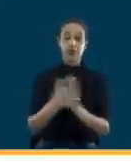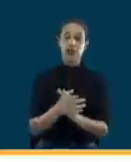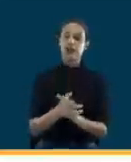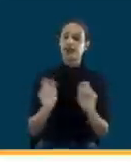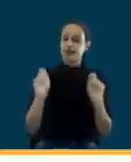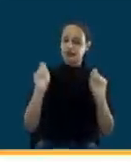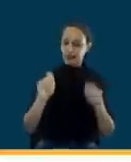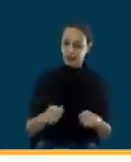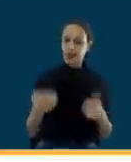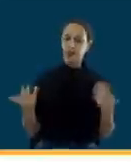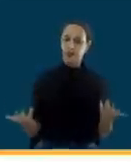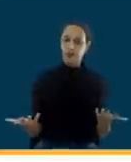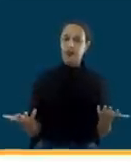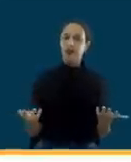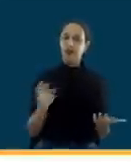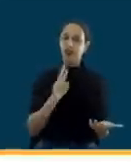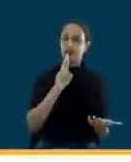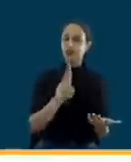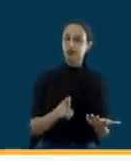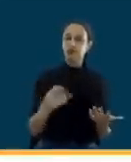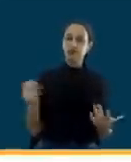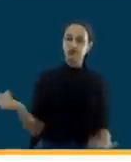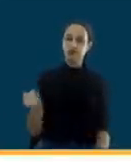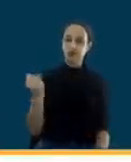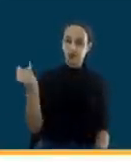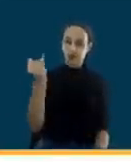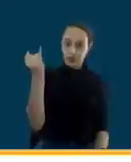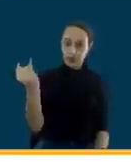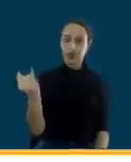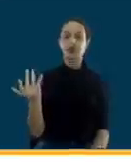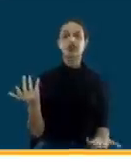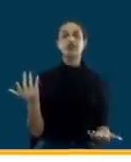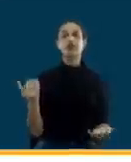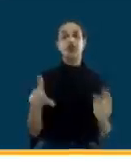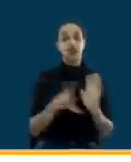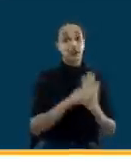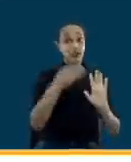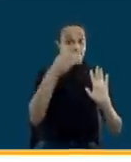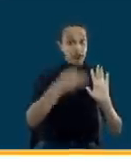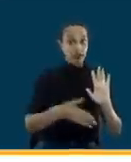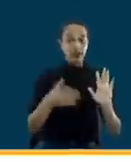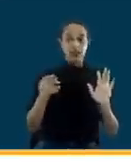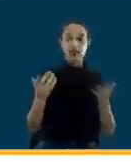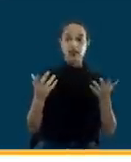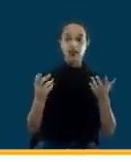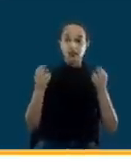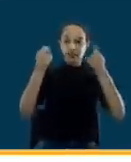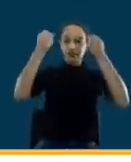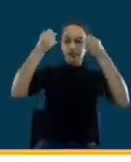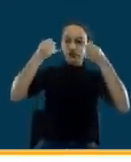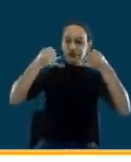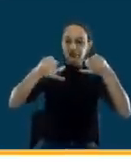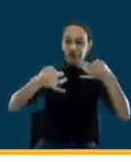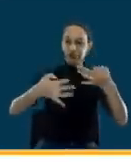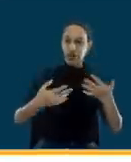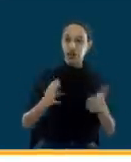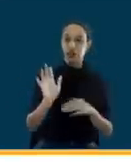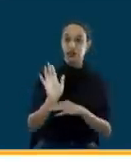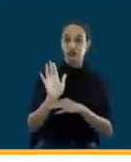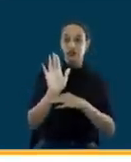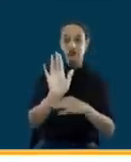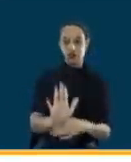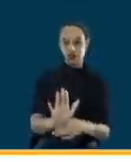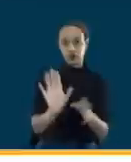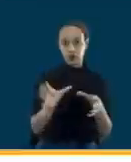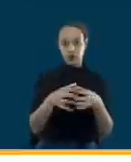frutos importantes para a lei e esclarecimentos importantes que facilitarão muito todos os gestores públicos e fazedores